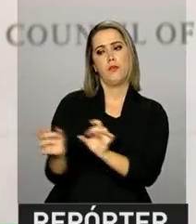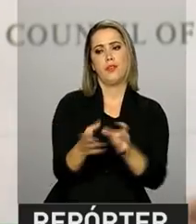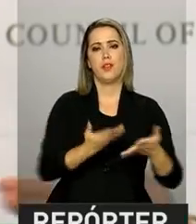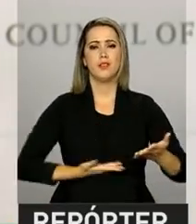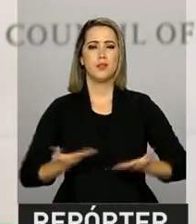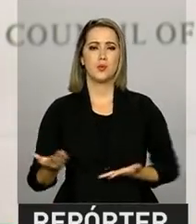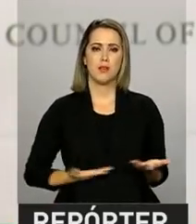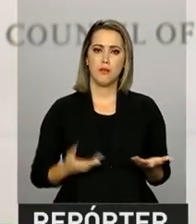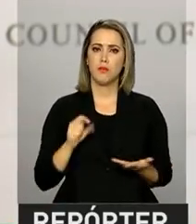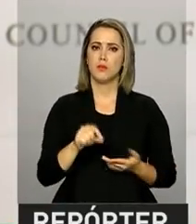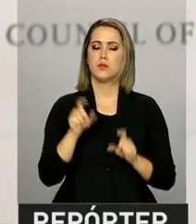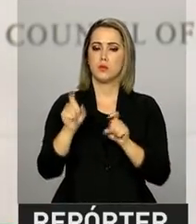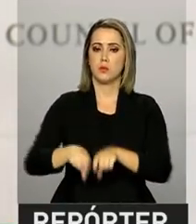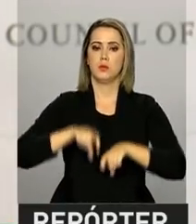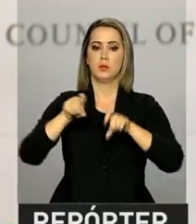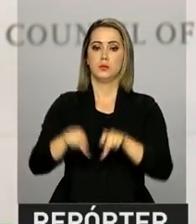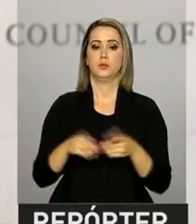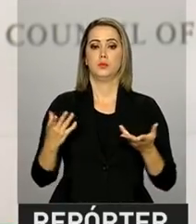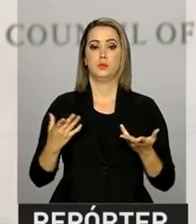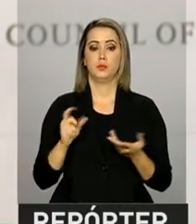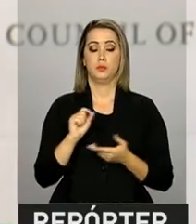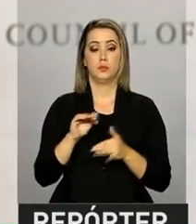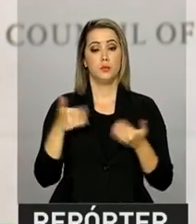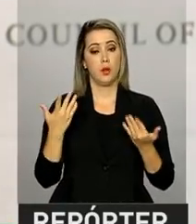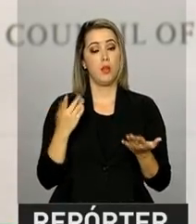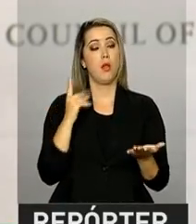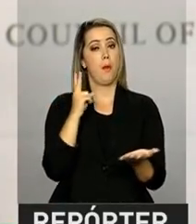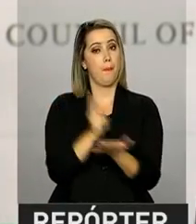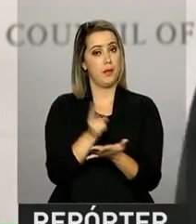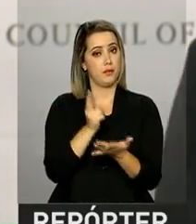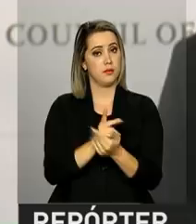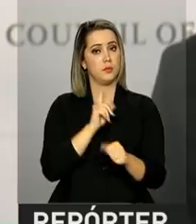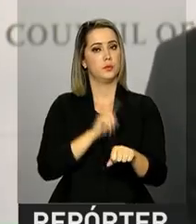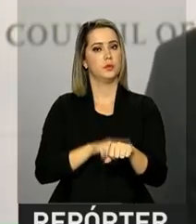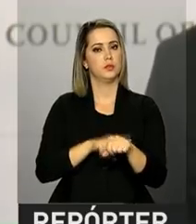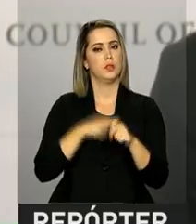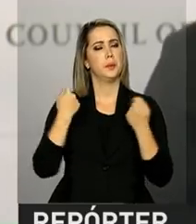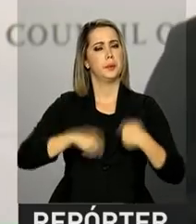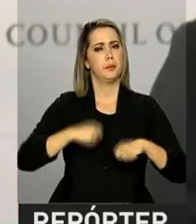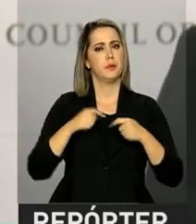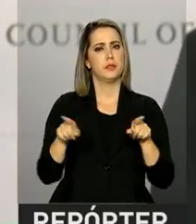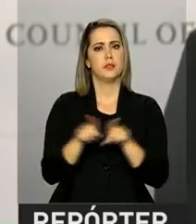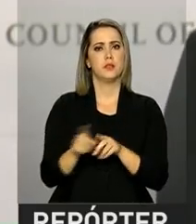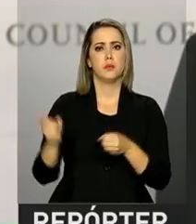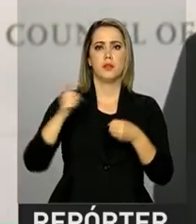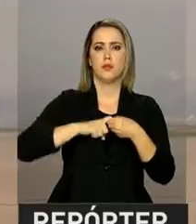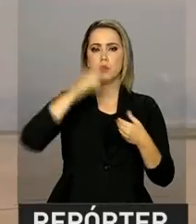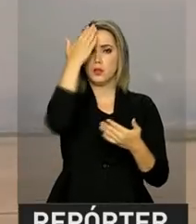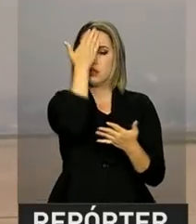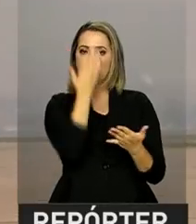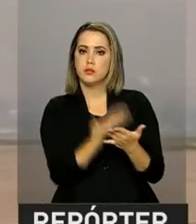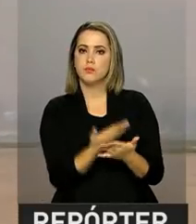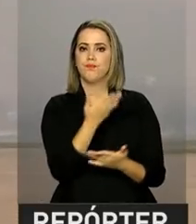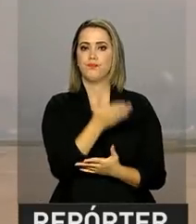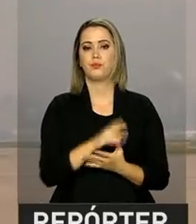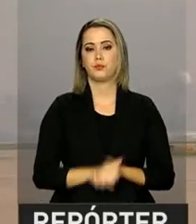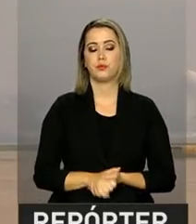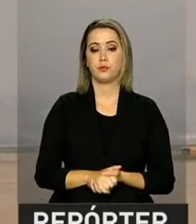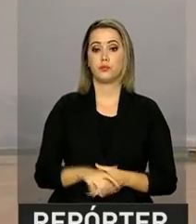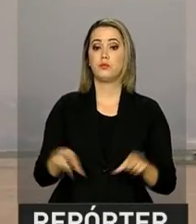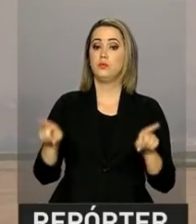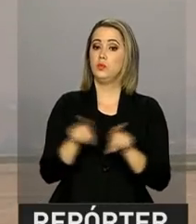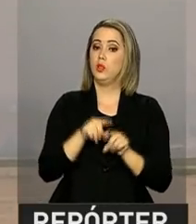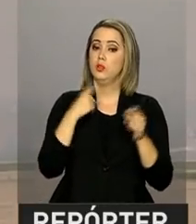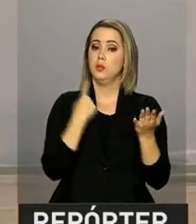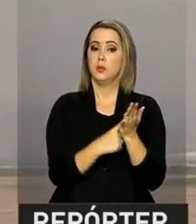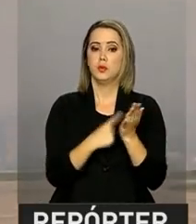serviços, incentivar o agronegócio, não é? E, ao mesmo tempo, é preciso também restabelecer a confiança. O governo também firmou